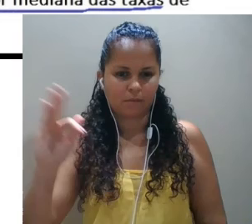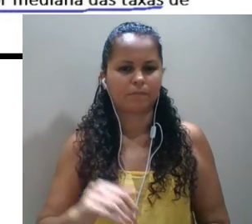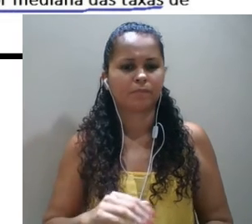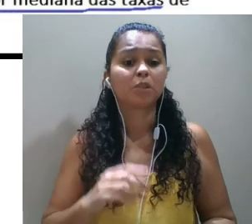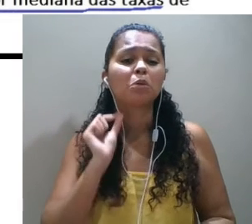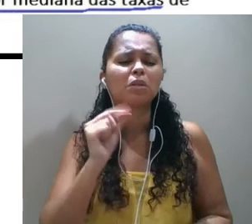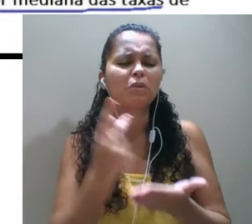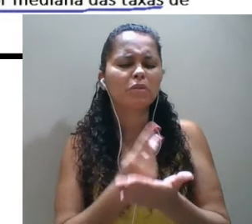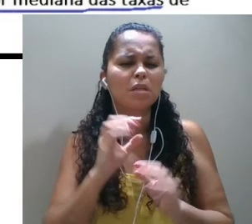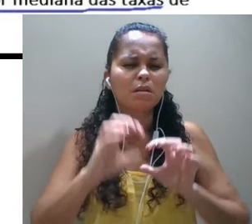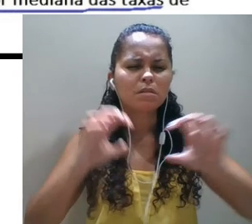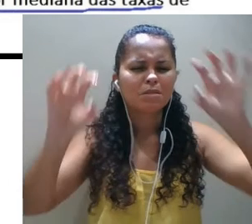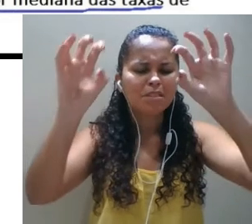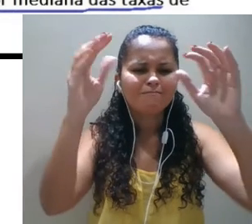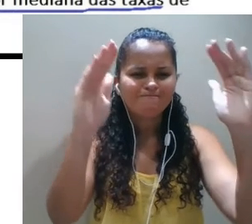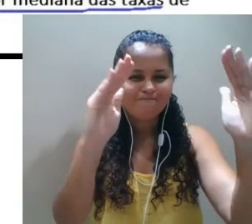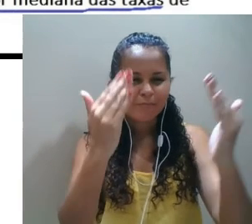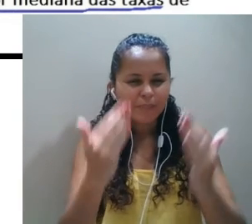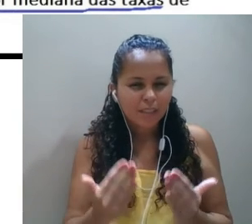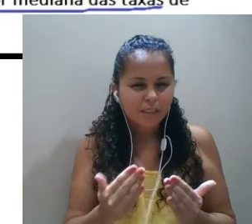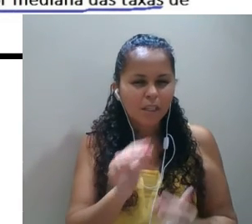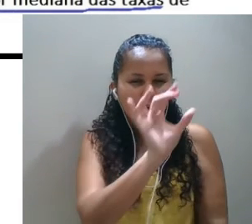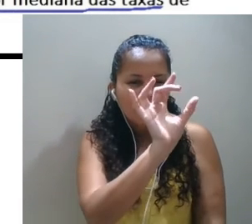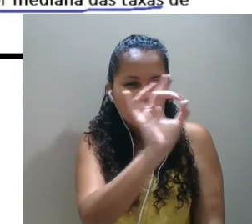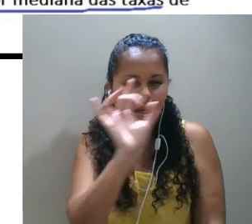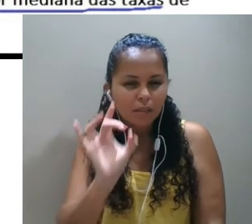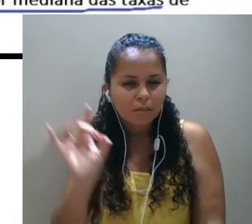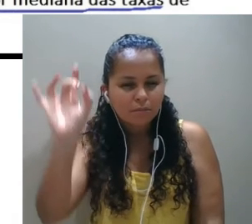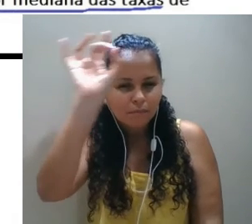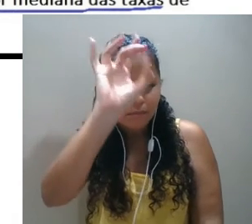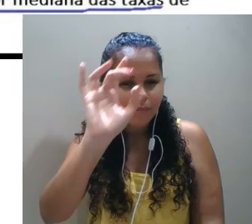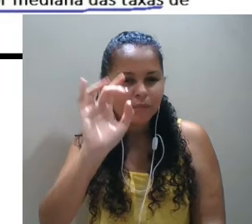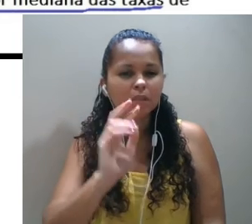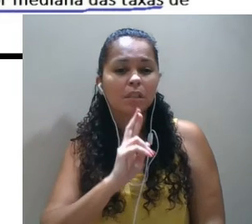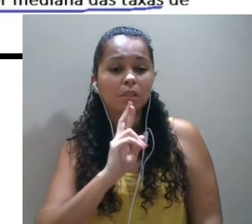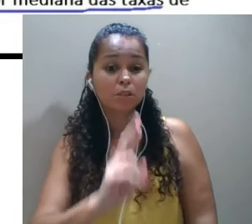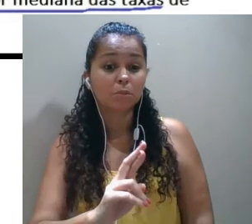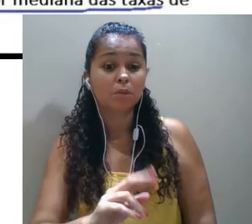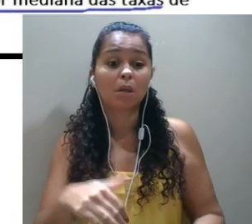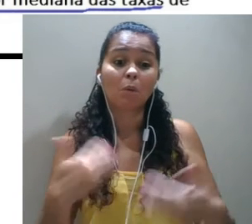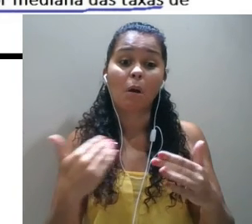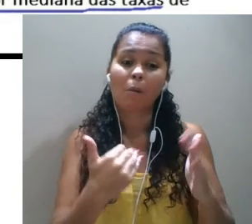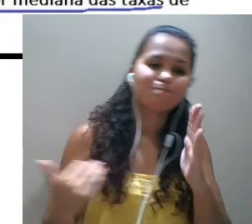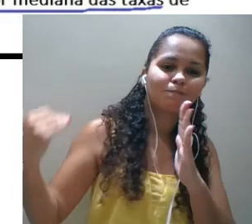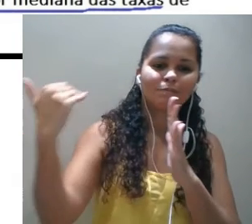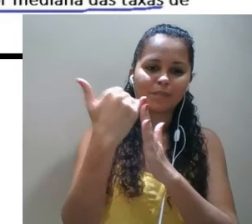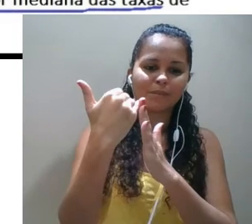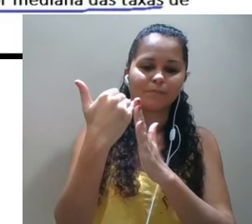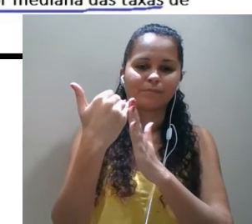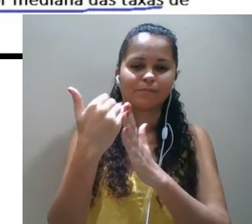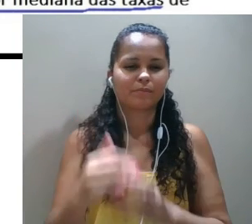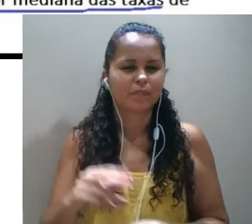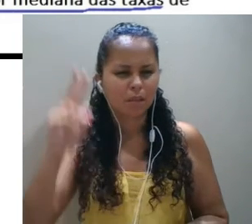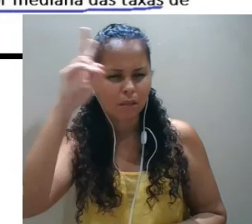região, vai analisar qual a mediana de cada uma das regiões e dizer qual é a maior delas. Então, recordando,